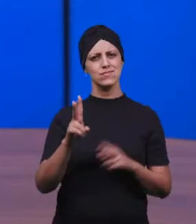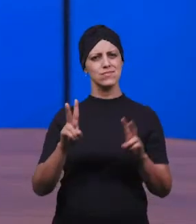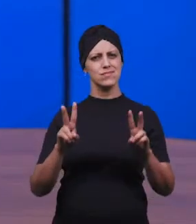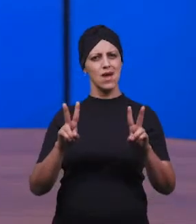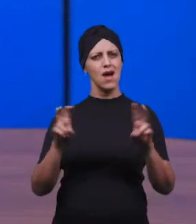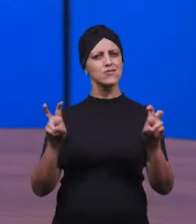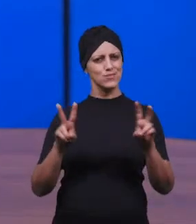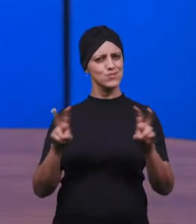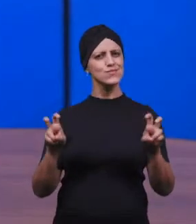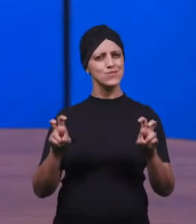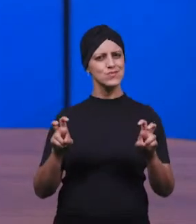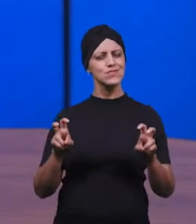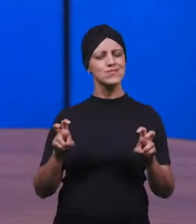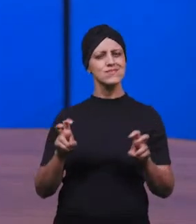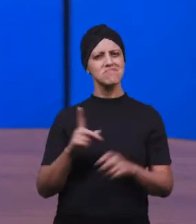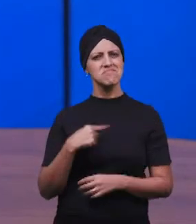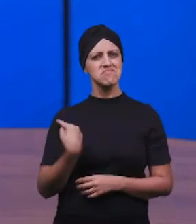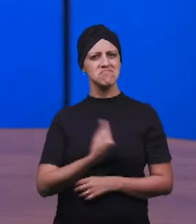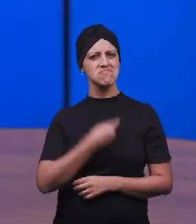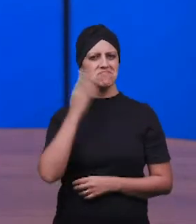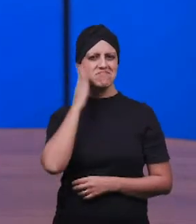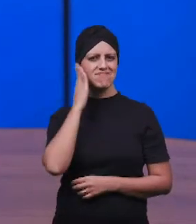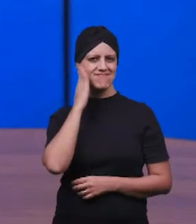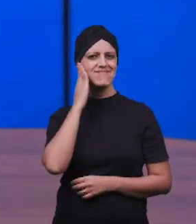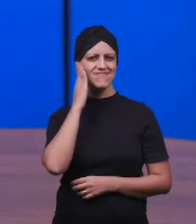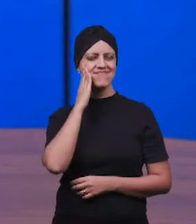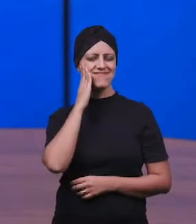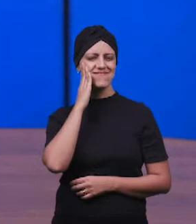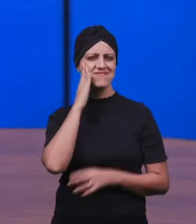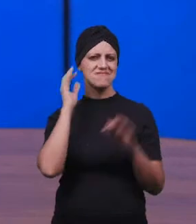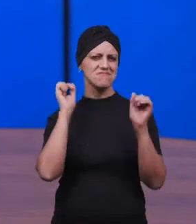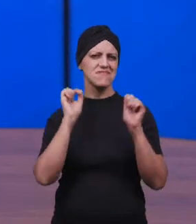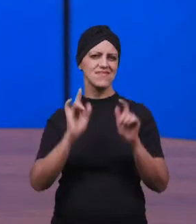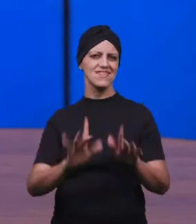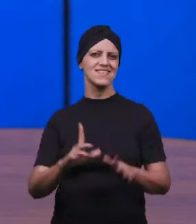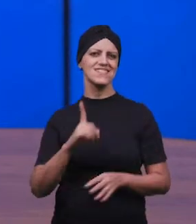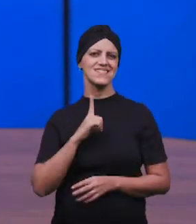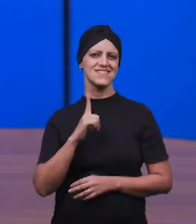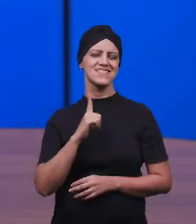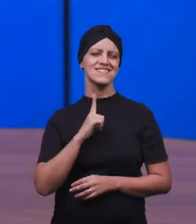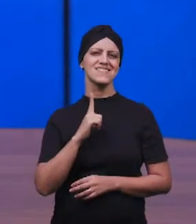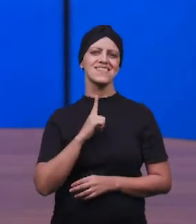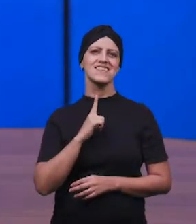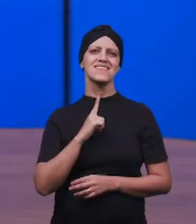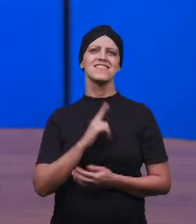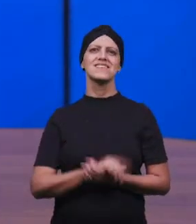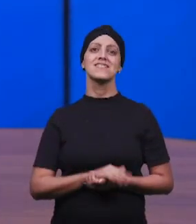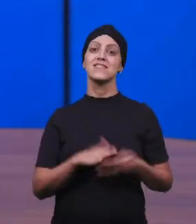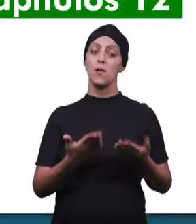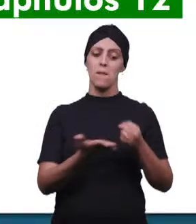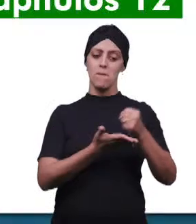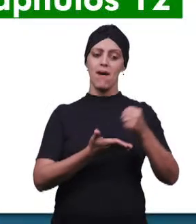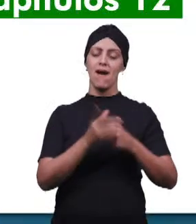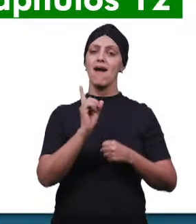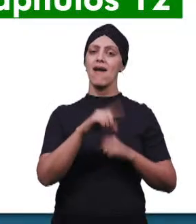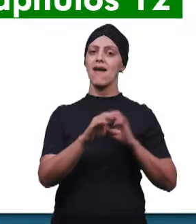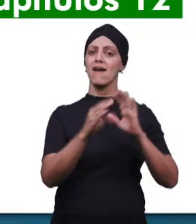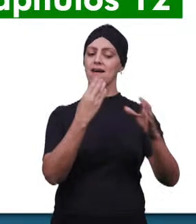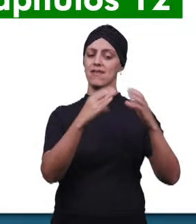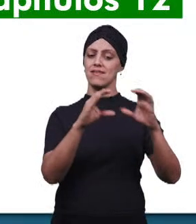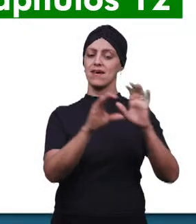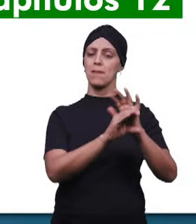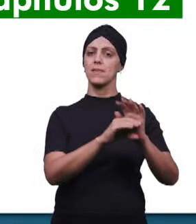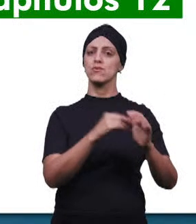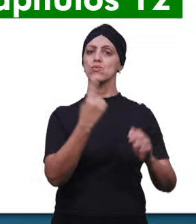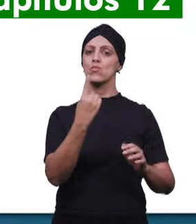portanto, é um assunto que está muito claro para nós, né? Vai ser uma grande bênção para nós, e ele está baseado no livro de Cantares, do capítulo 1